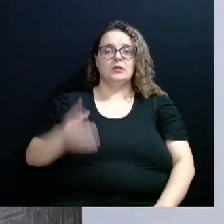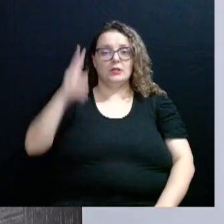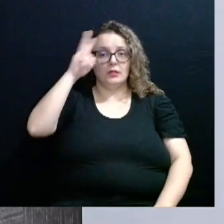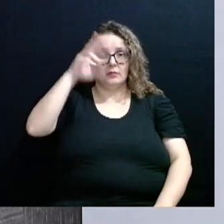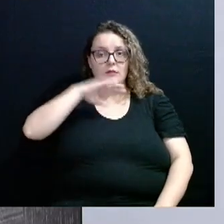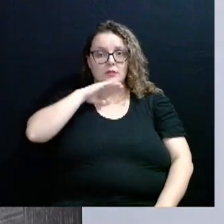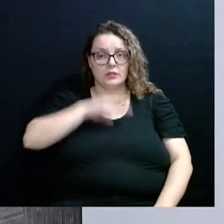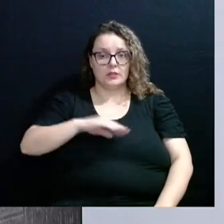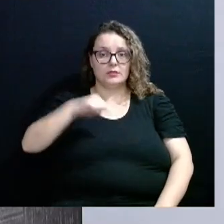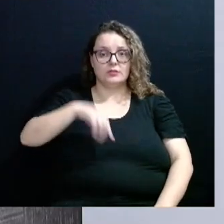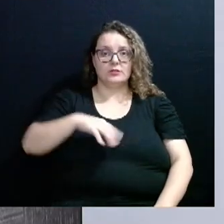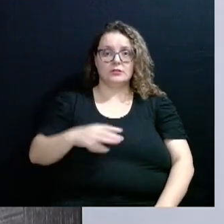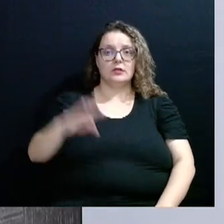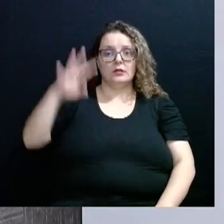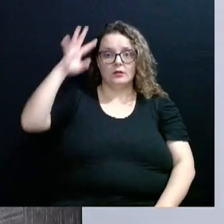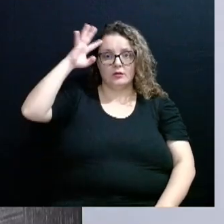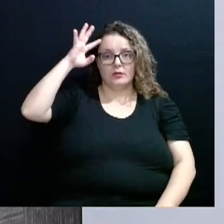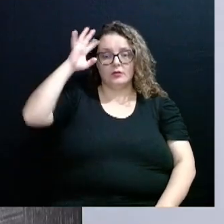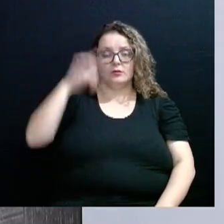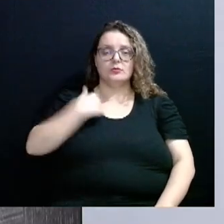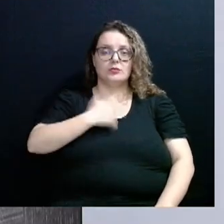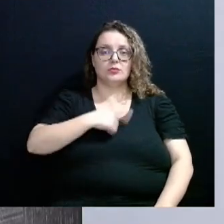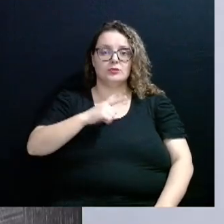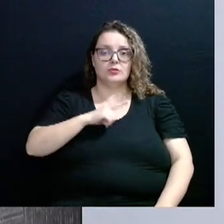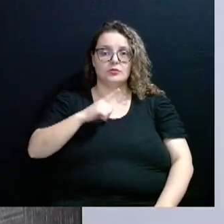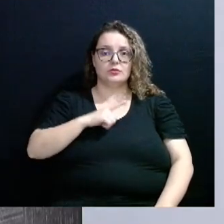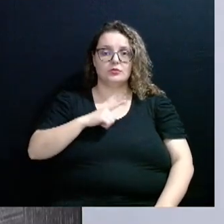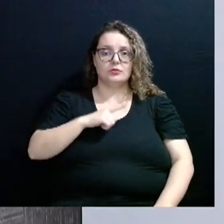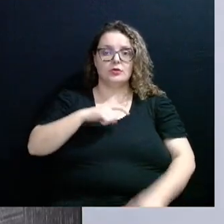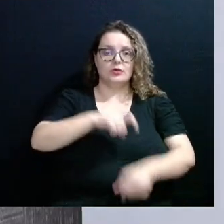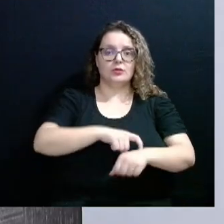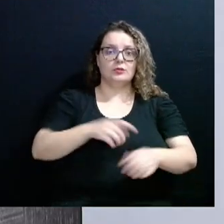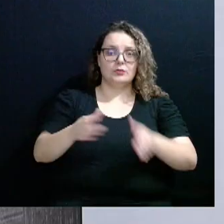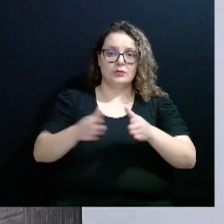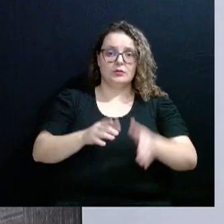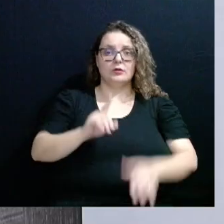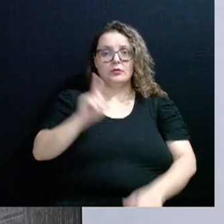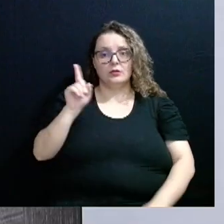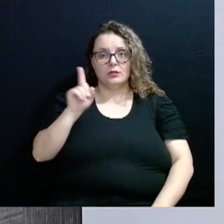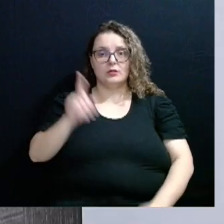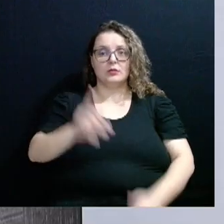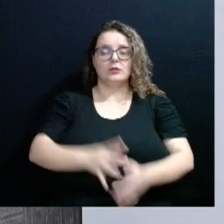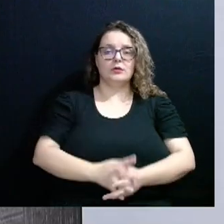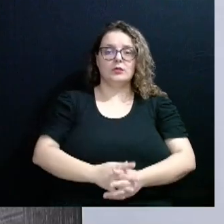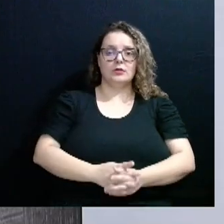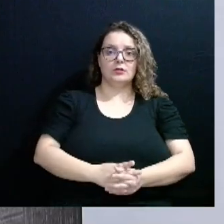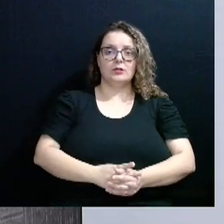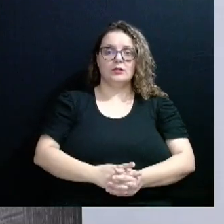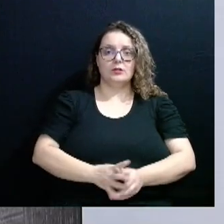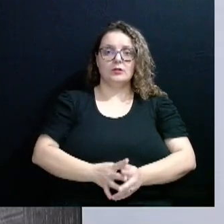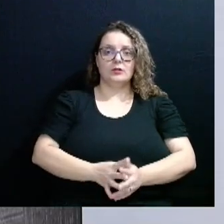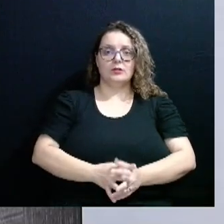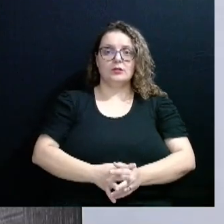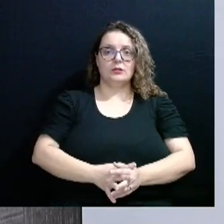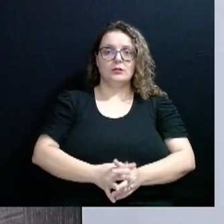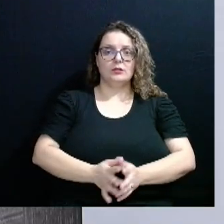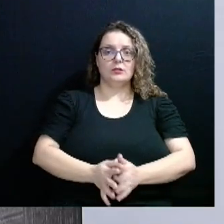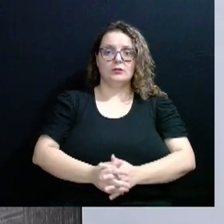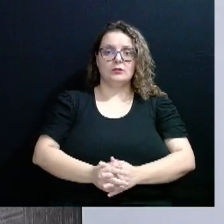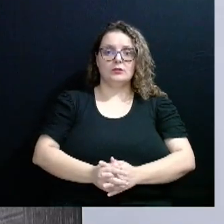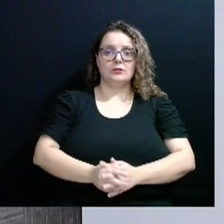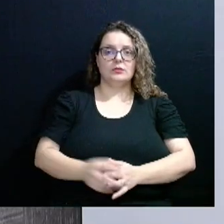quarta-feira nós tivemos aí uma situação lá em águas, né? Segundo as informações, em